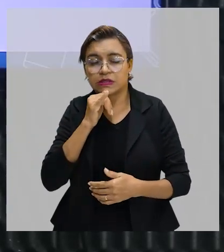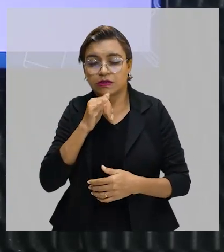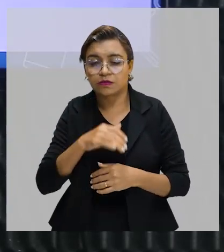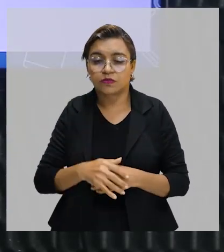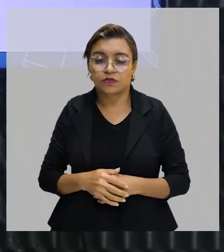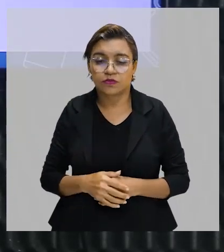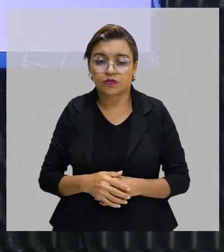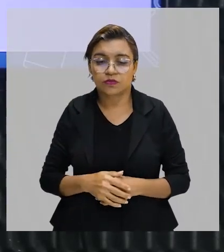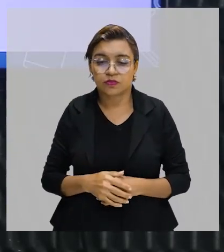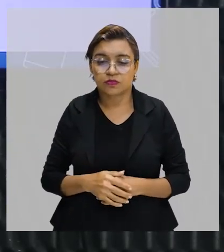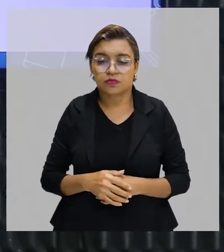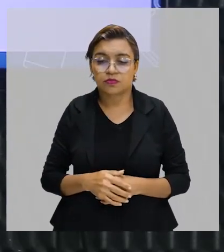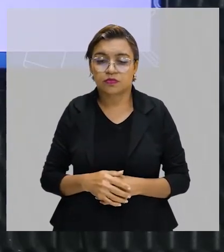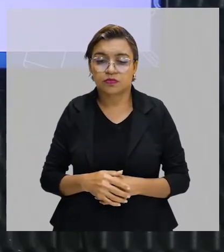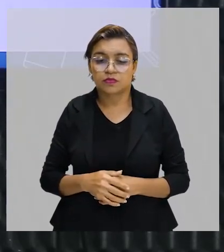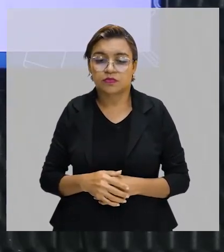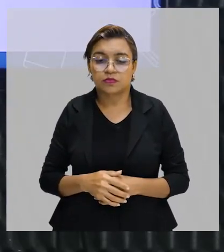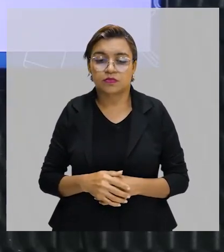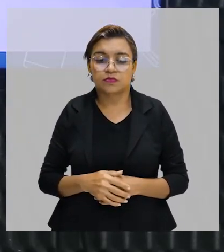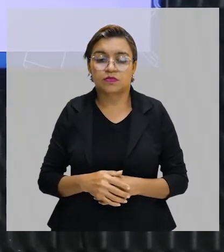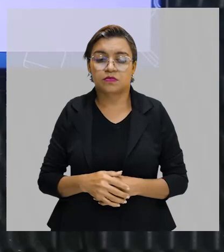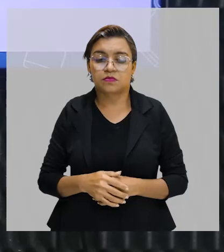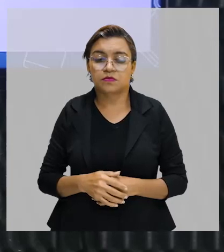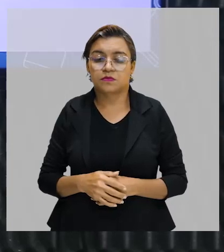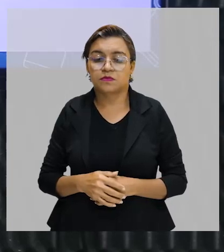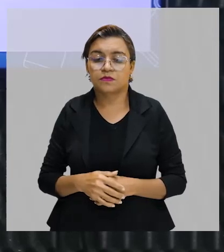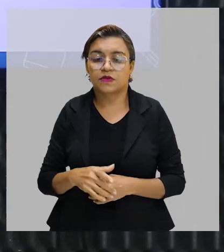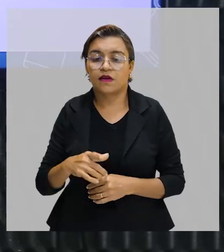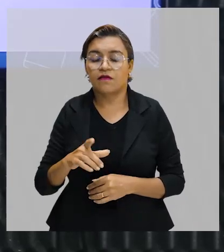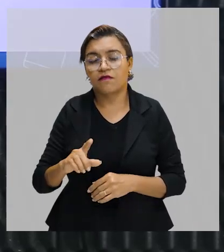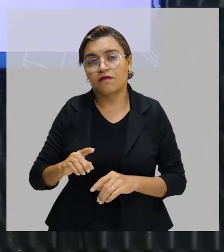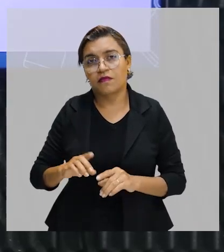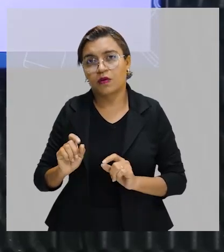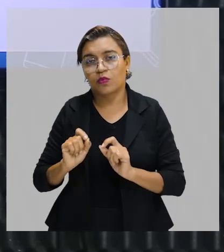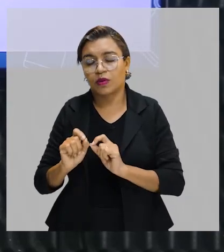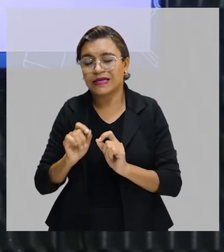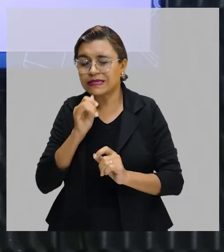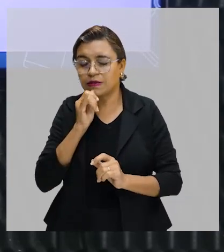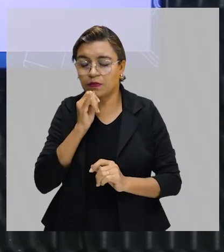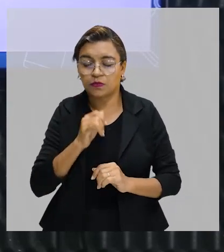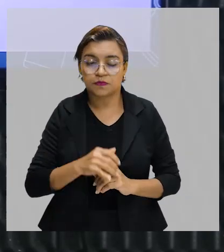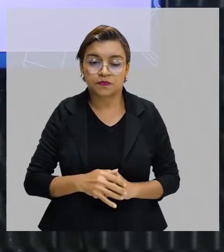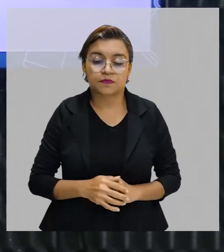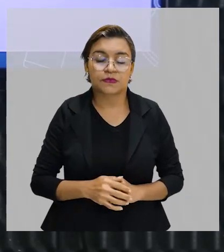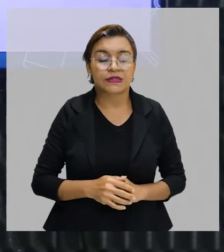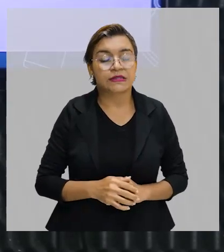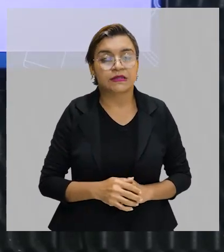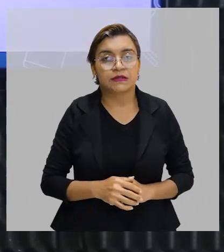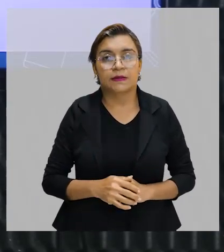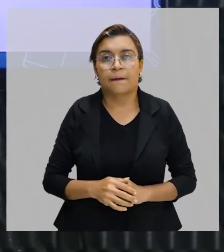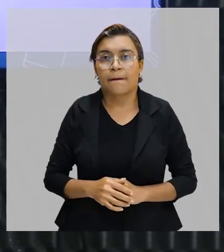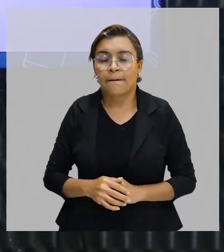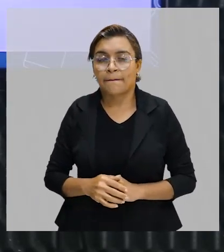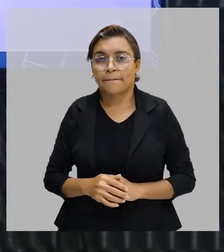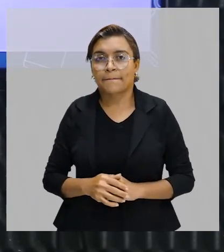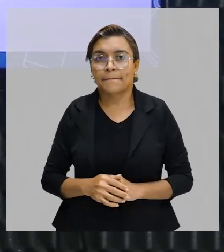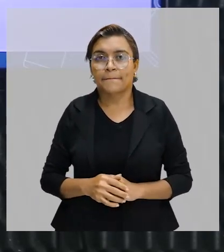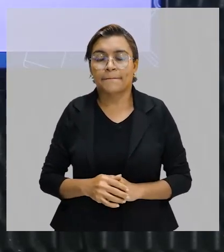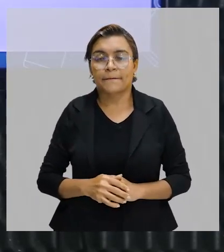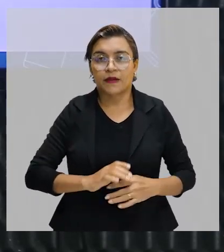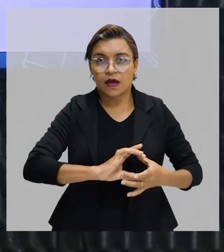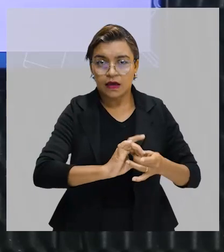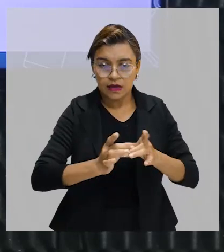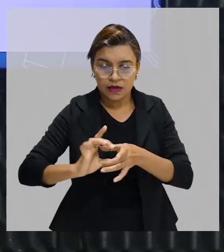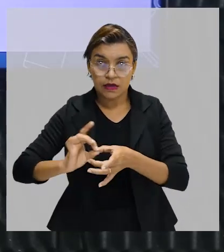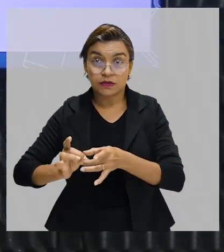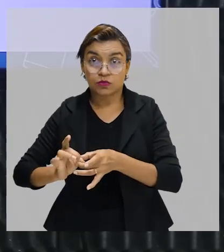absorvidor irá requerer mais massas. Tá certo? Então, um exemplo. Se, por exemplo, essa reação em cadeia